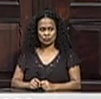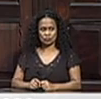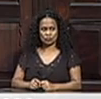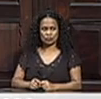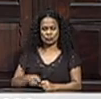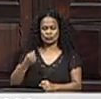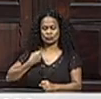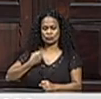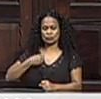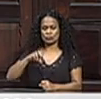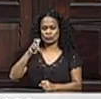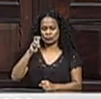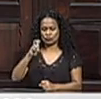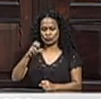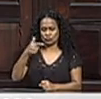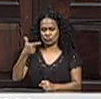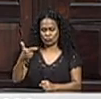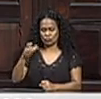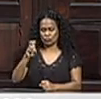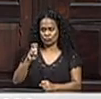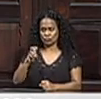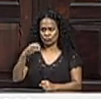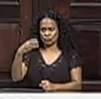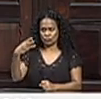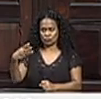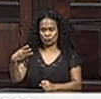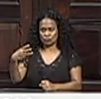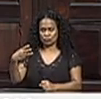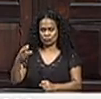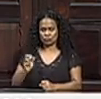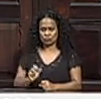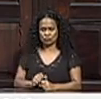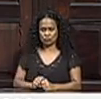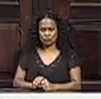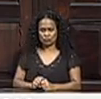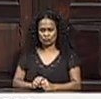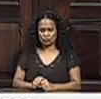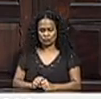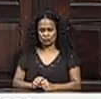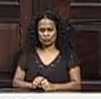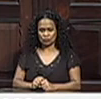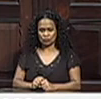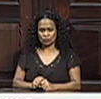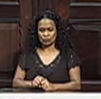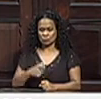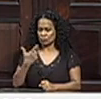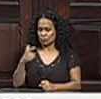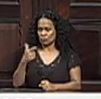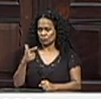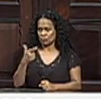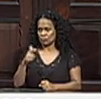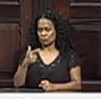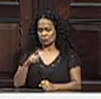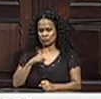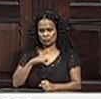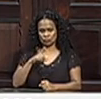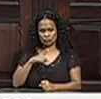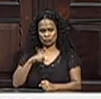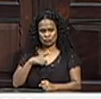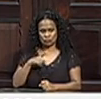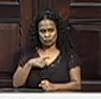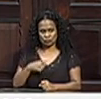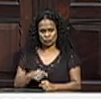52, 53. Eu optei por não colocar no relatório, não acolheu. Não acolhi, deixei para o debate no